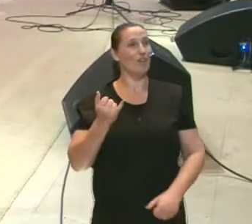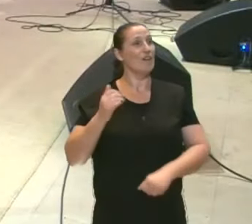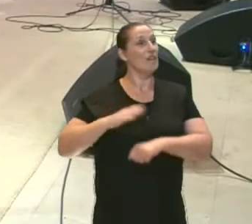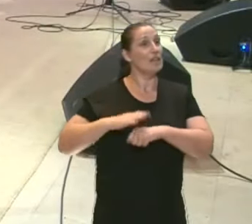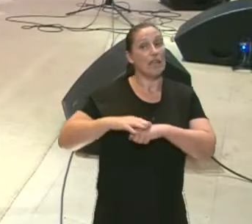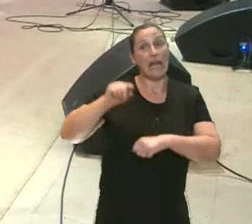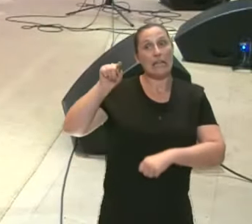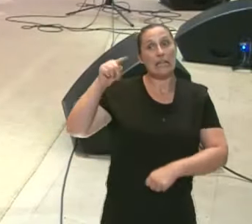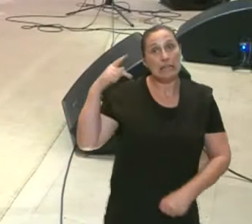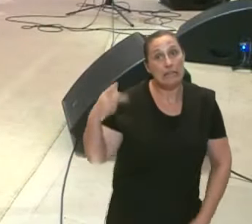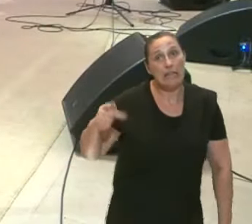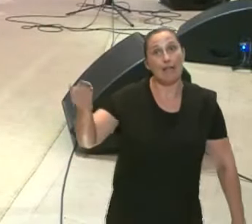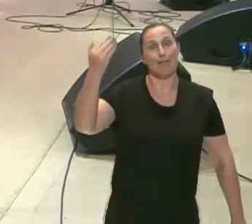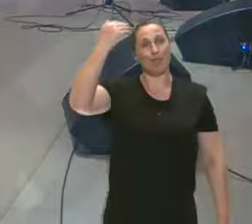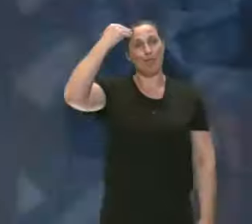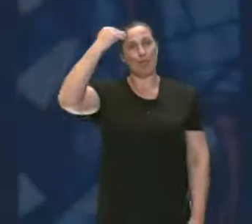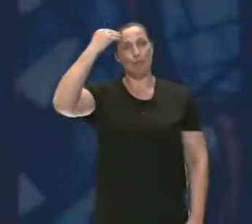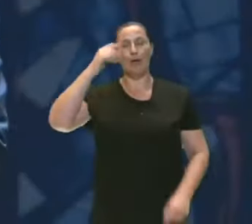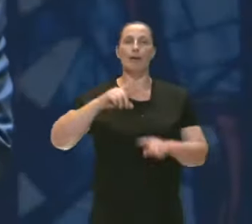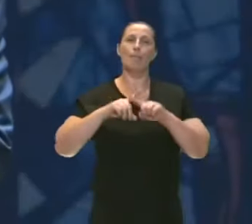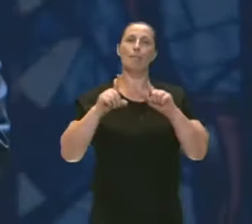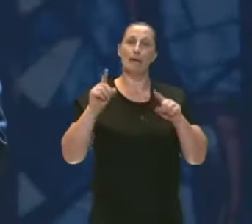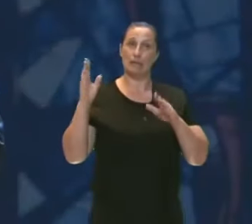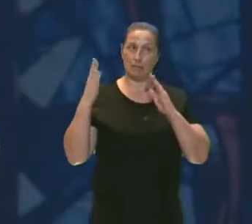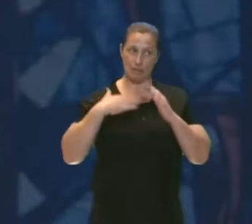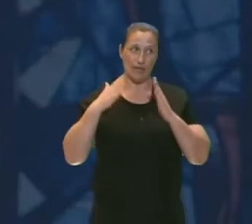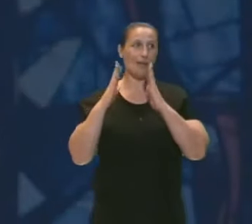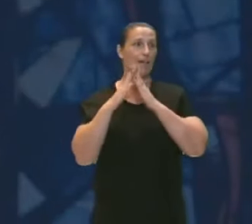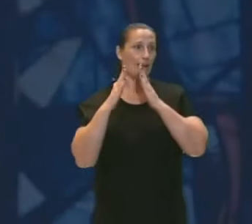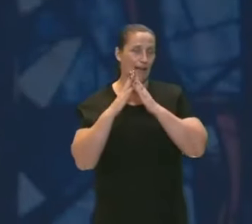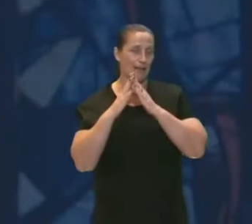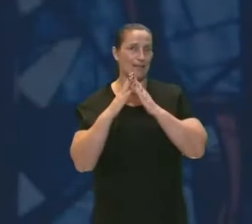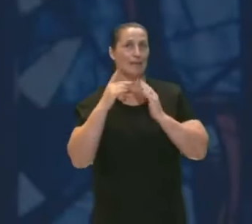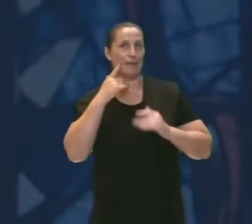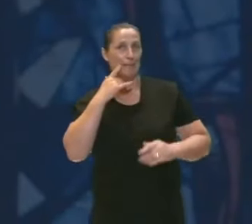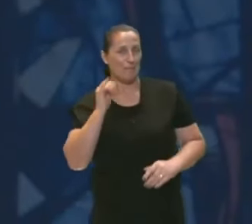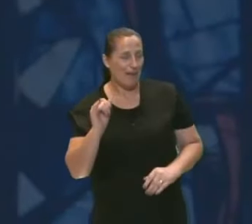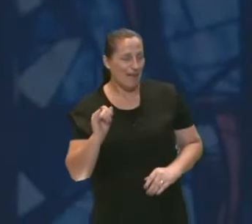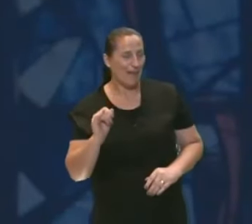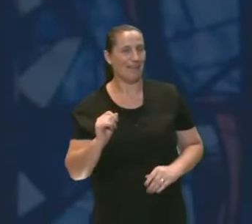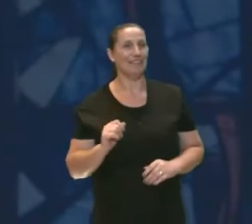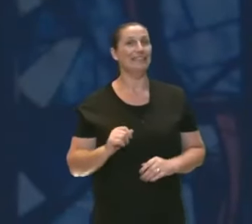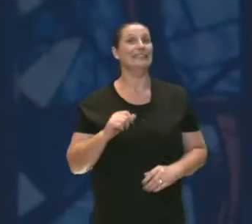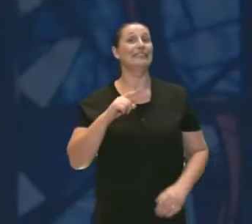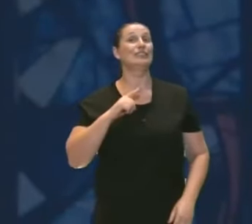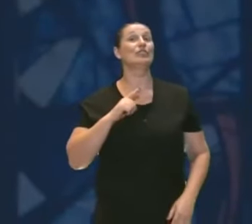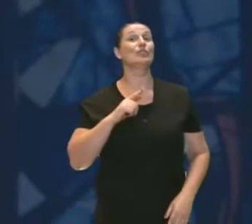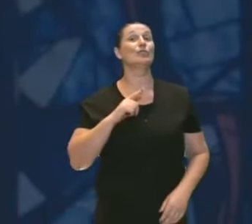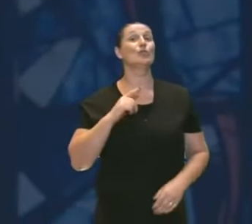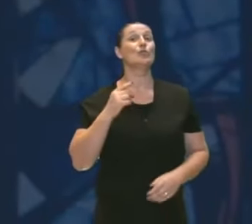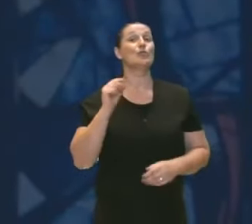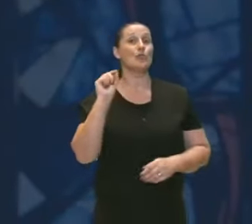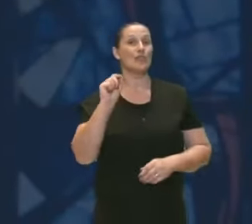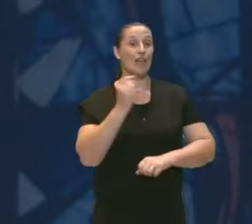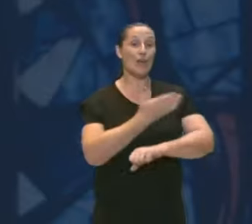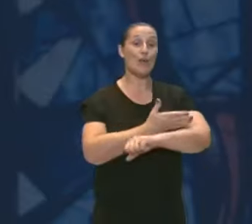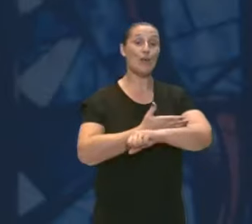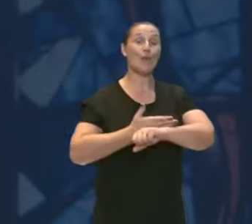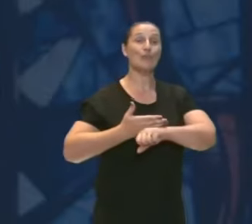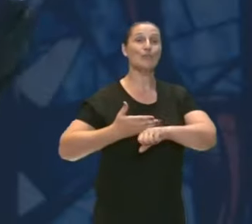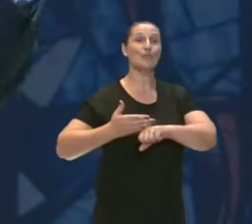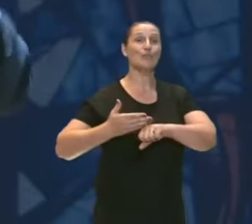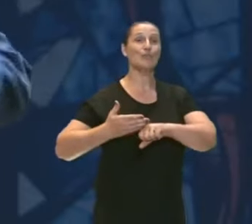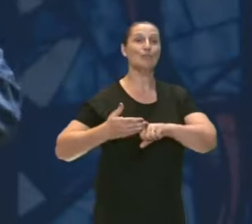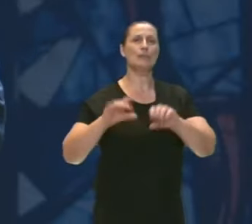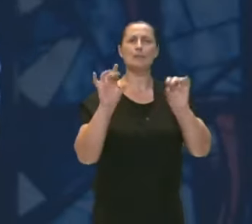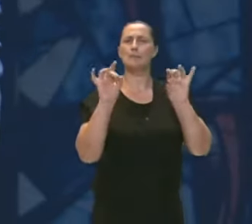Mas não teve jeito. Lá em casa, o pai e a mãe tinham aquela maneira doce, né? De resolver a questão.